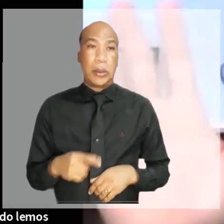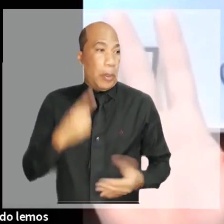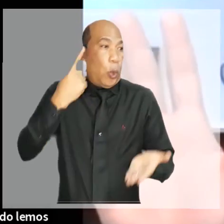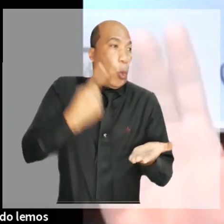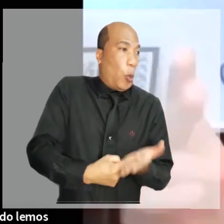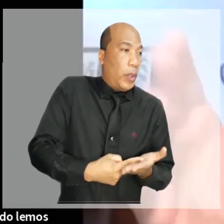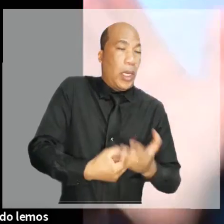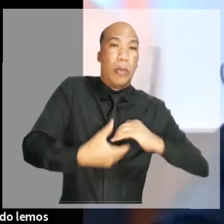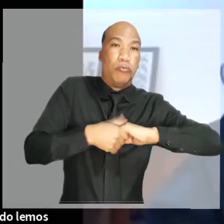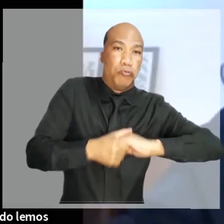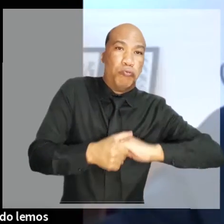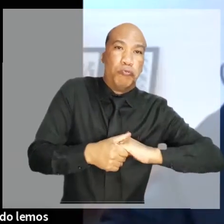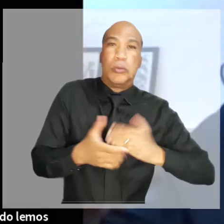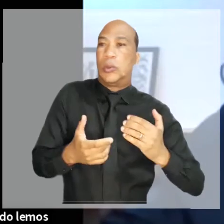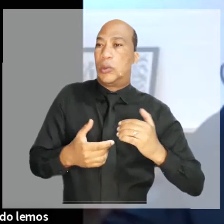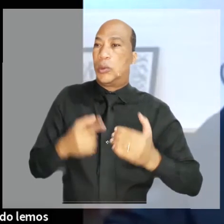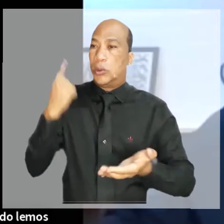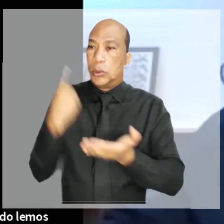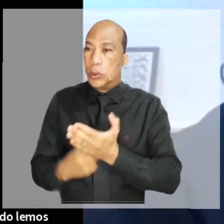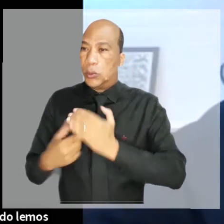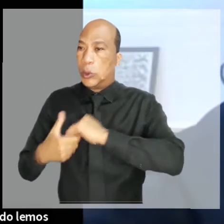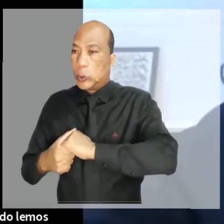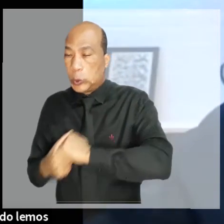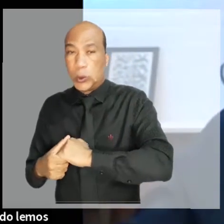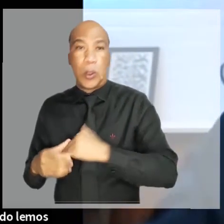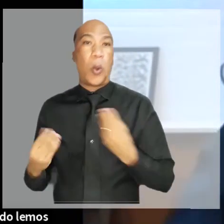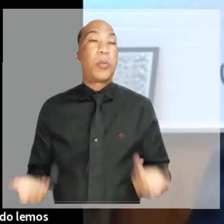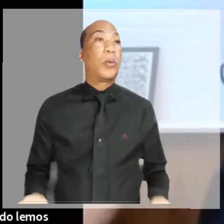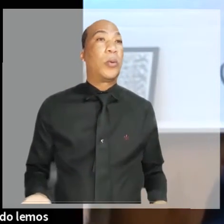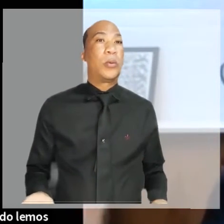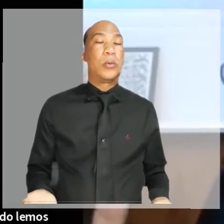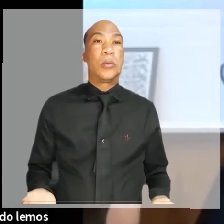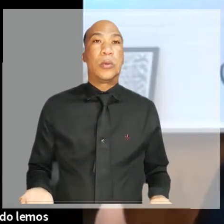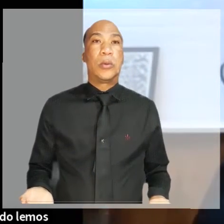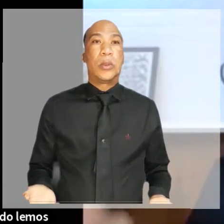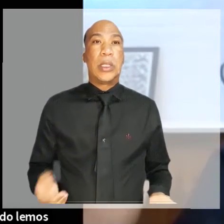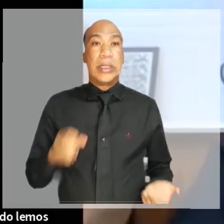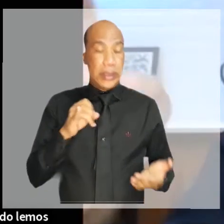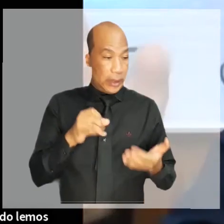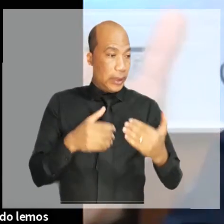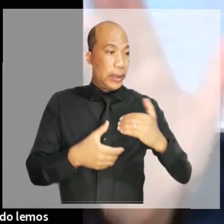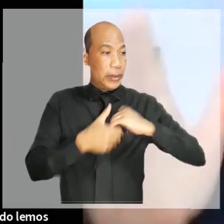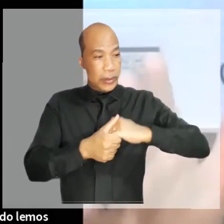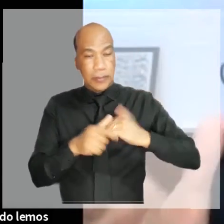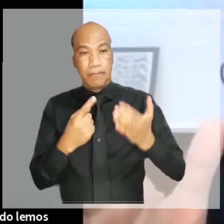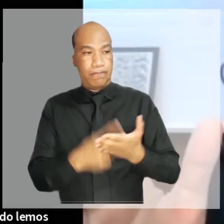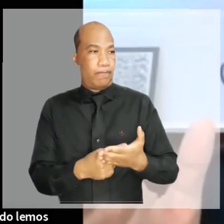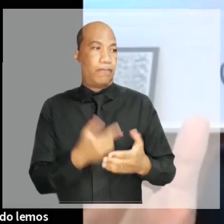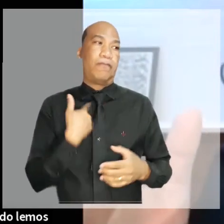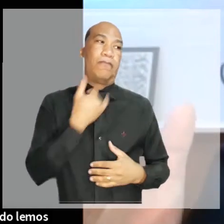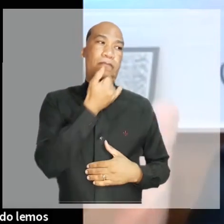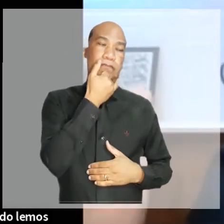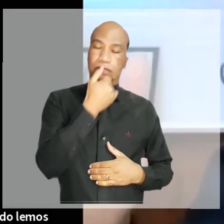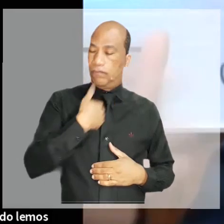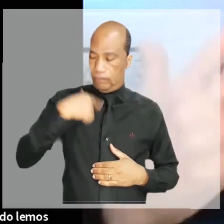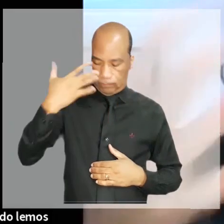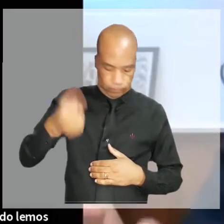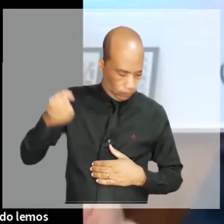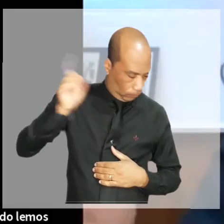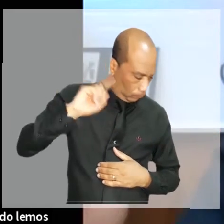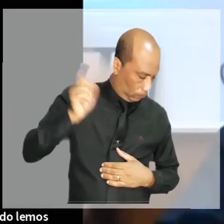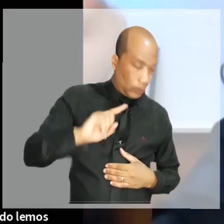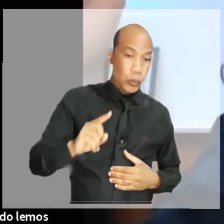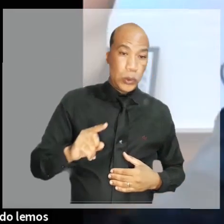parte fala, não, eu não faço. Se você pedir fora da área para o outro lado, a outra parte vai falar, eu não faço. Agora,